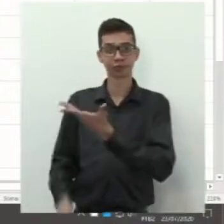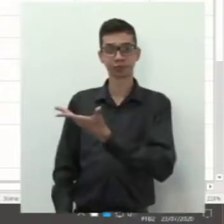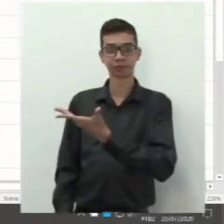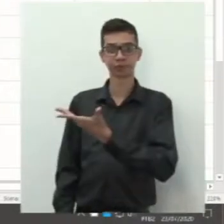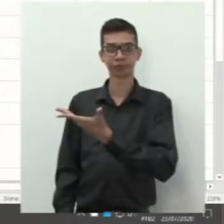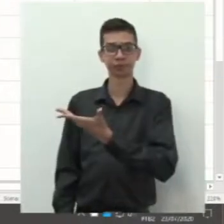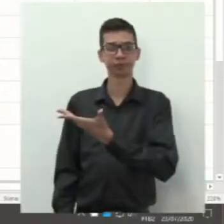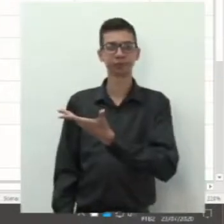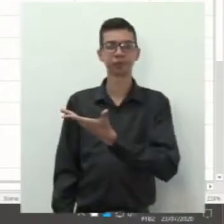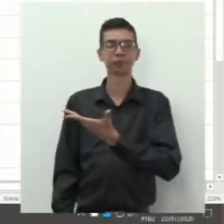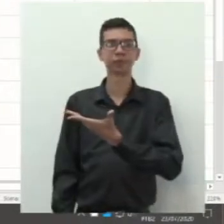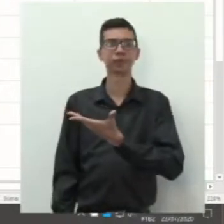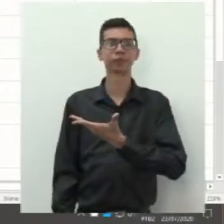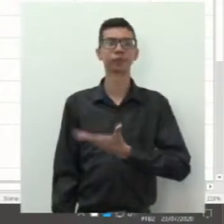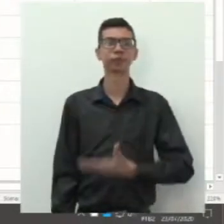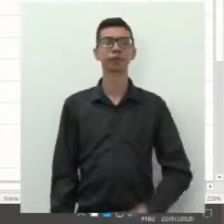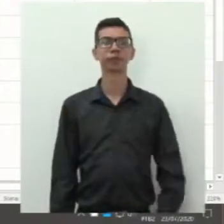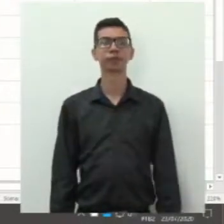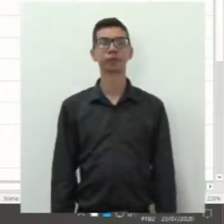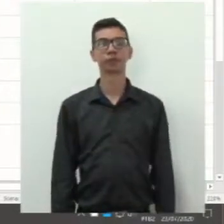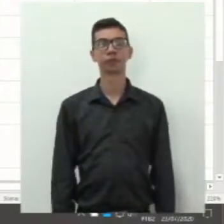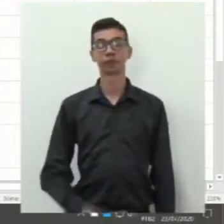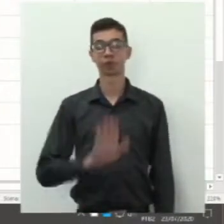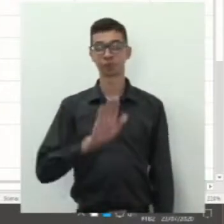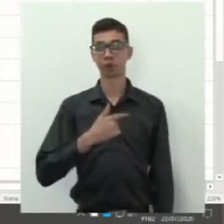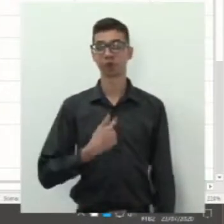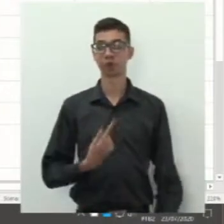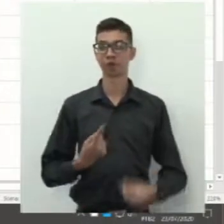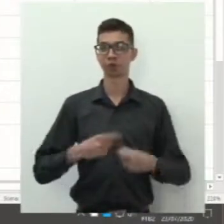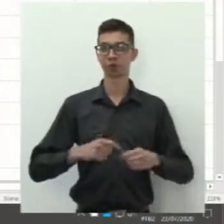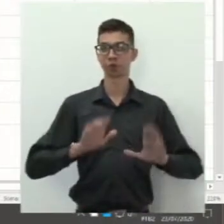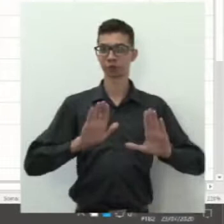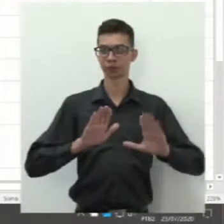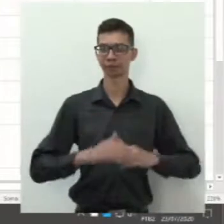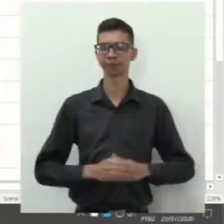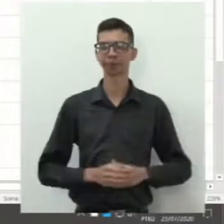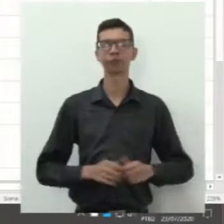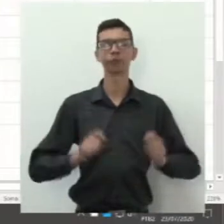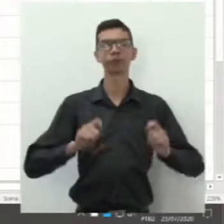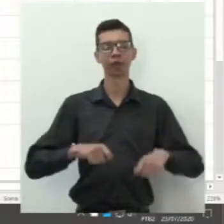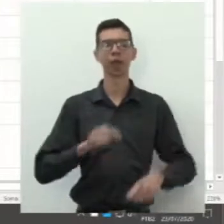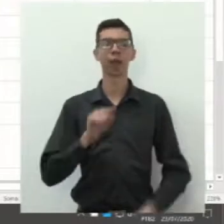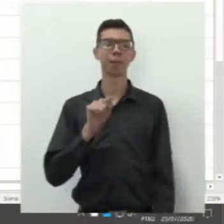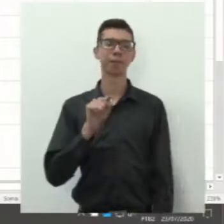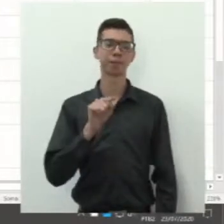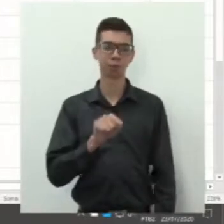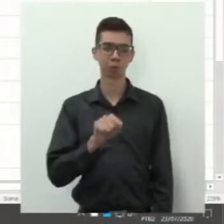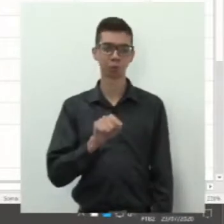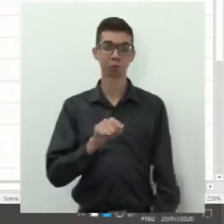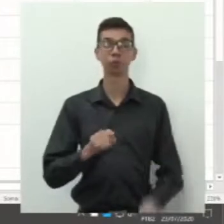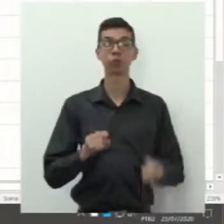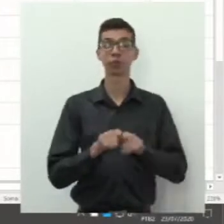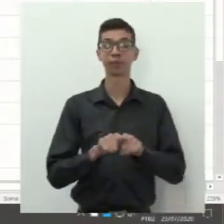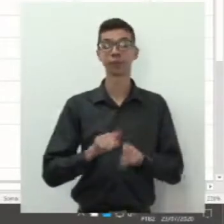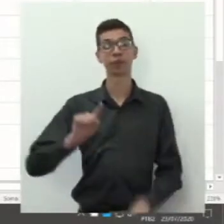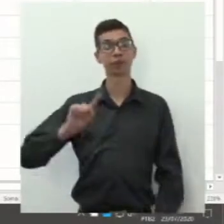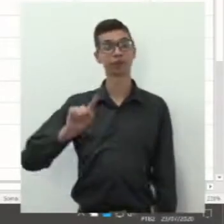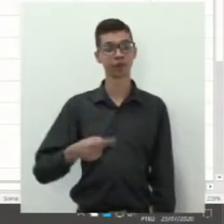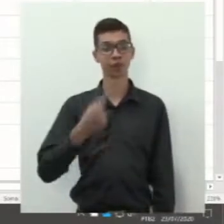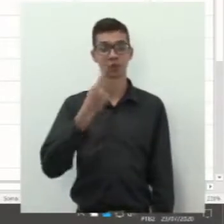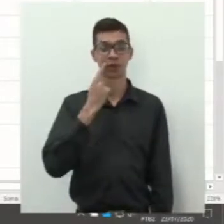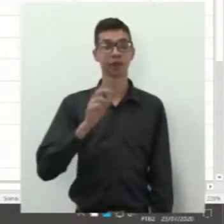um, deixa eu voltar aqui. Eu separo por ponto e vírgula, ó, e coloco aqui reais.